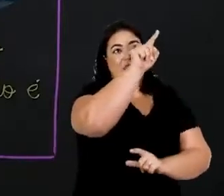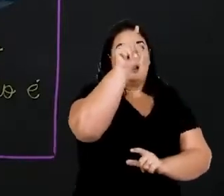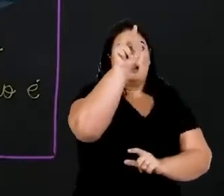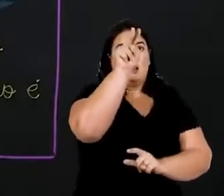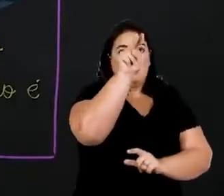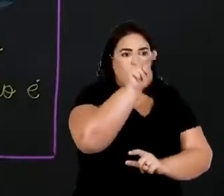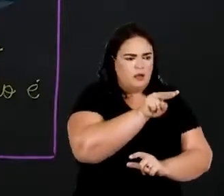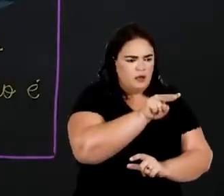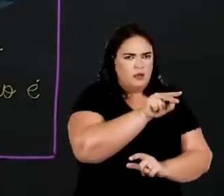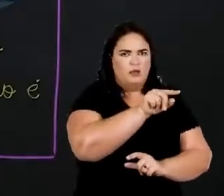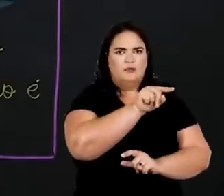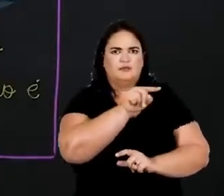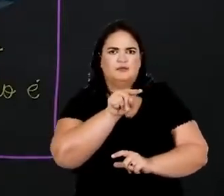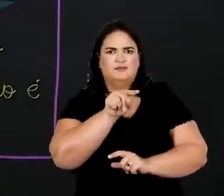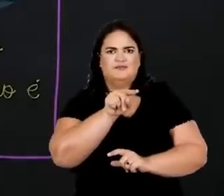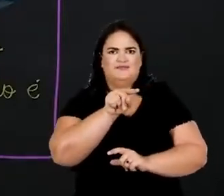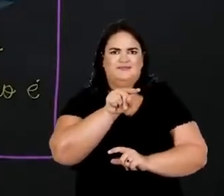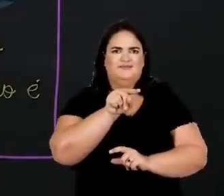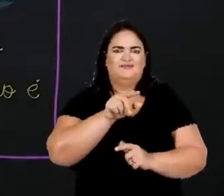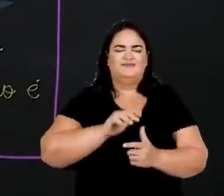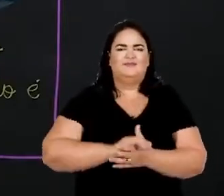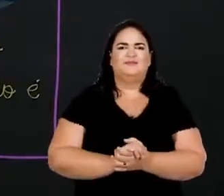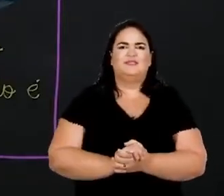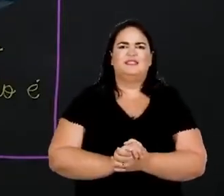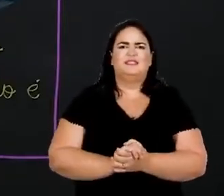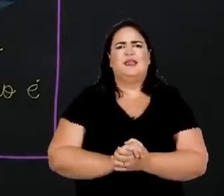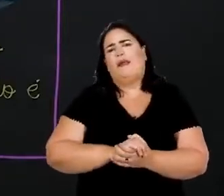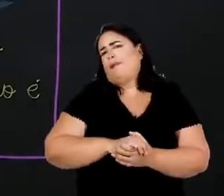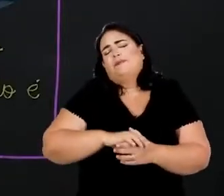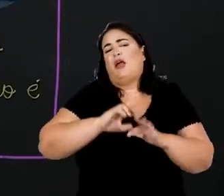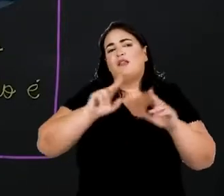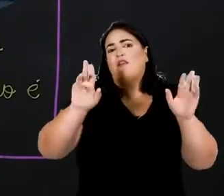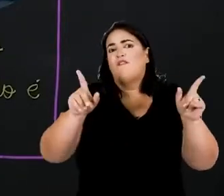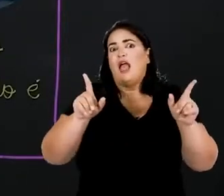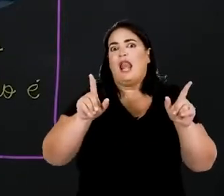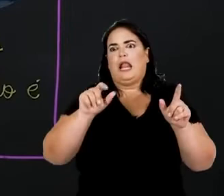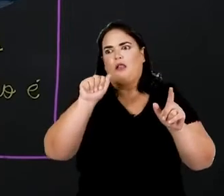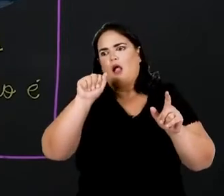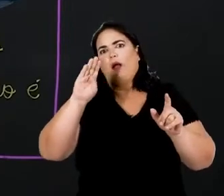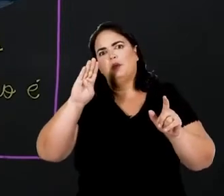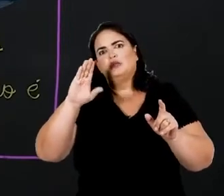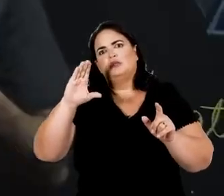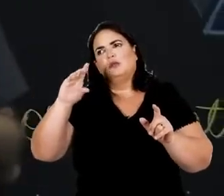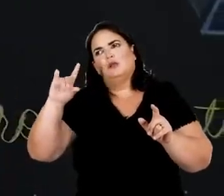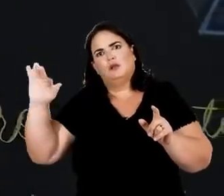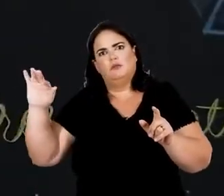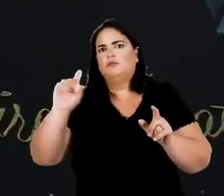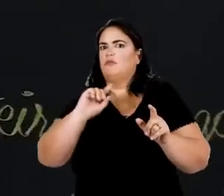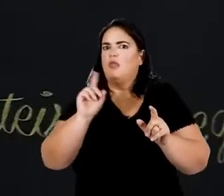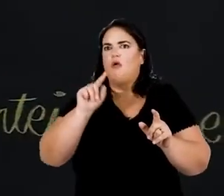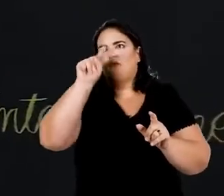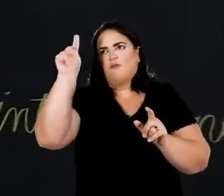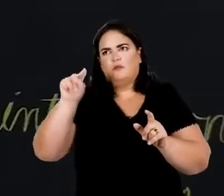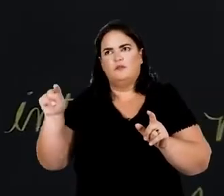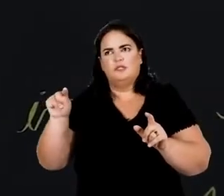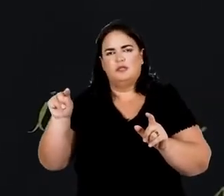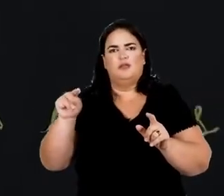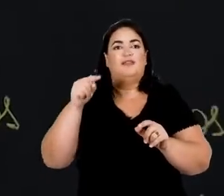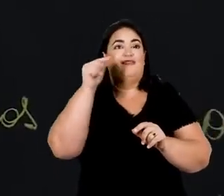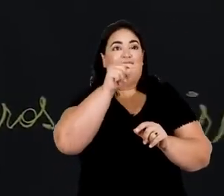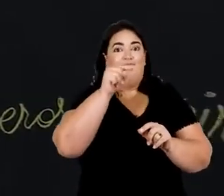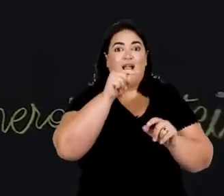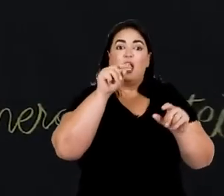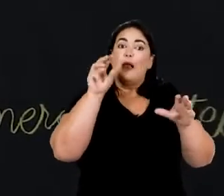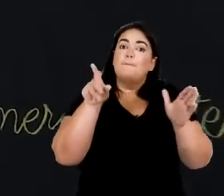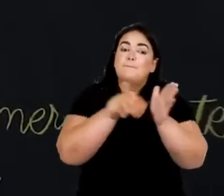também com dois traços então para diferenciar da letra Z do nosso alfabeto a gente coloca a